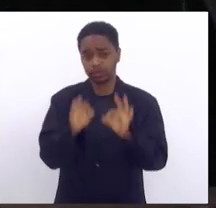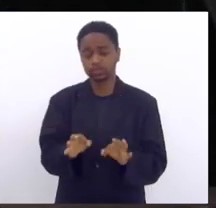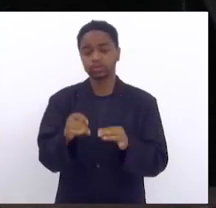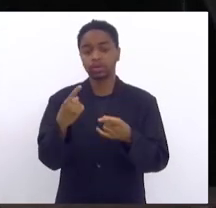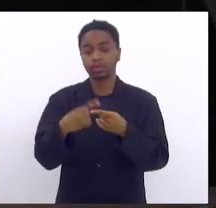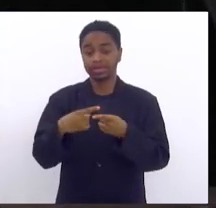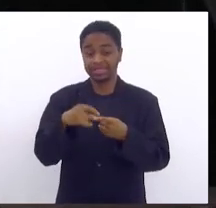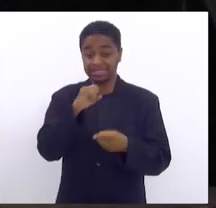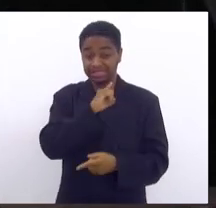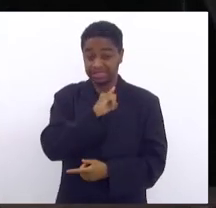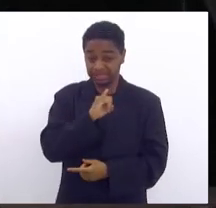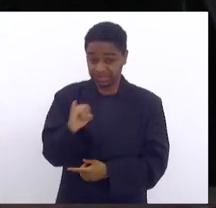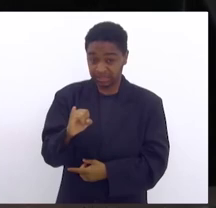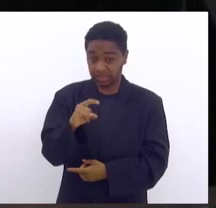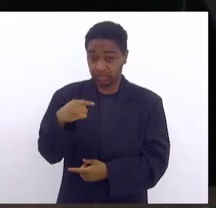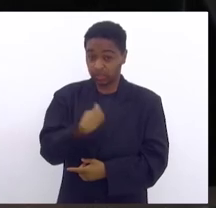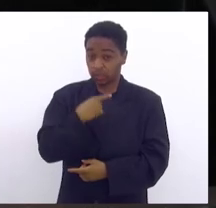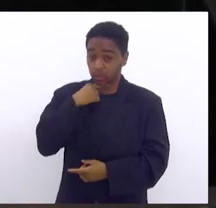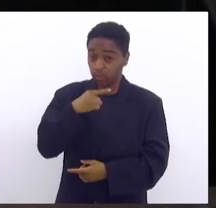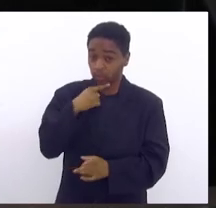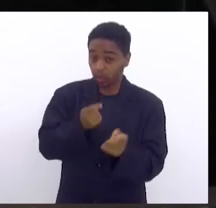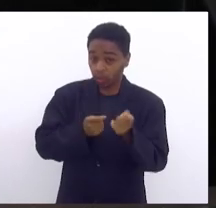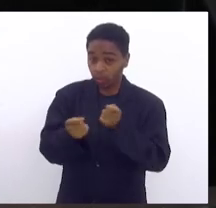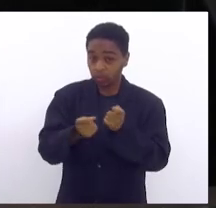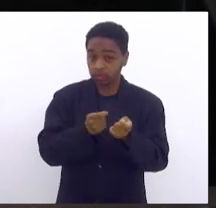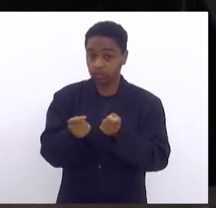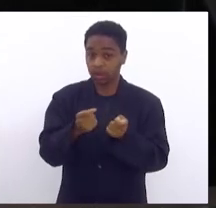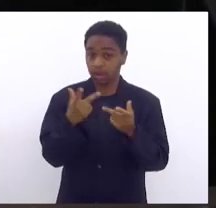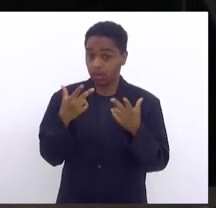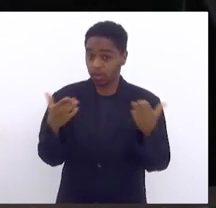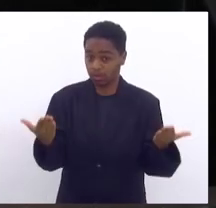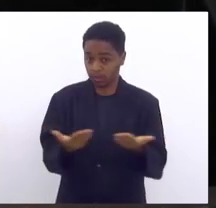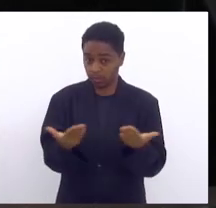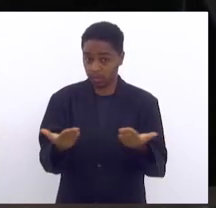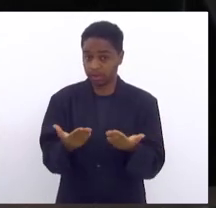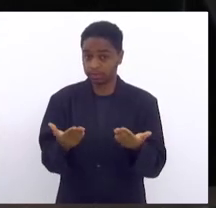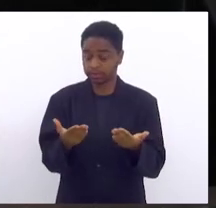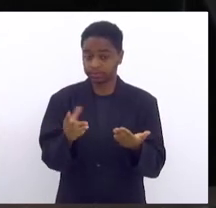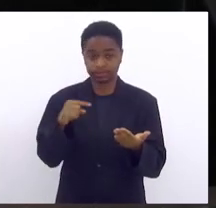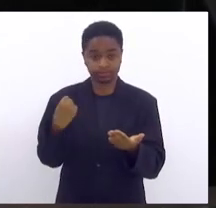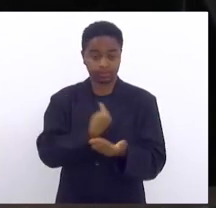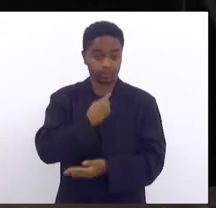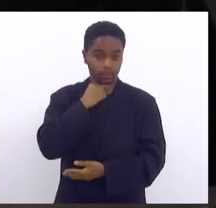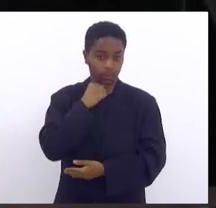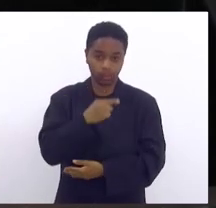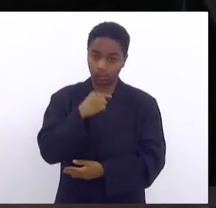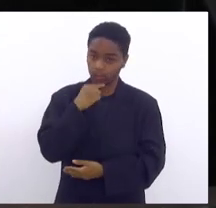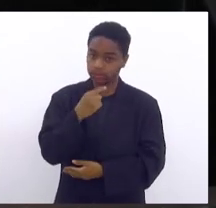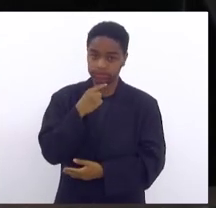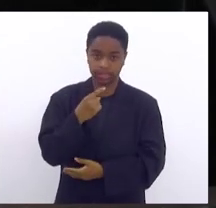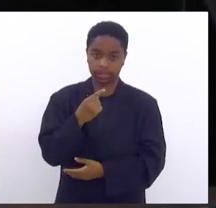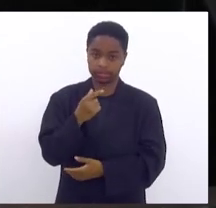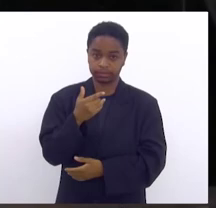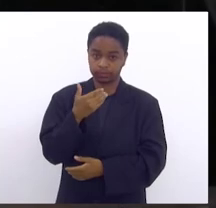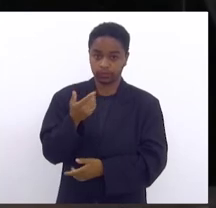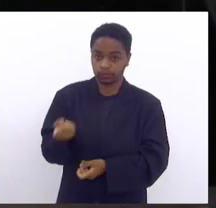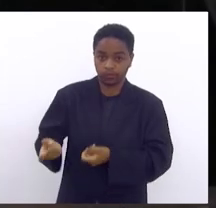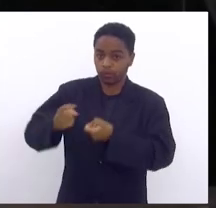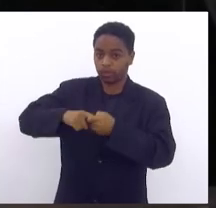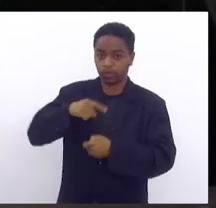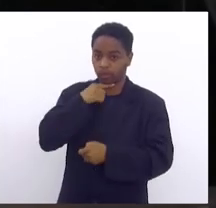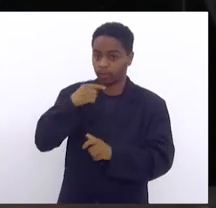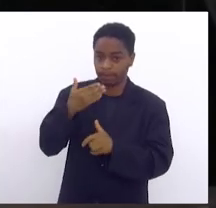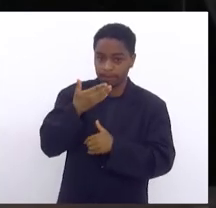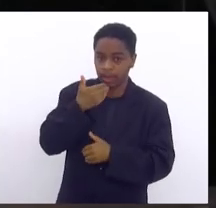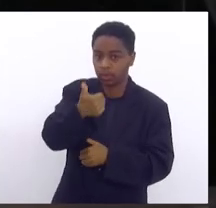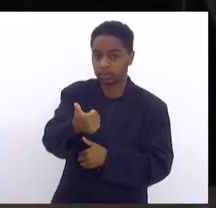Se escapar das nossas mãos, do jeito que está escapando, a gente não vai conseguir voltar atrás. Rio de